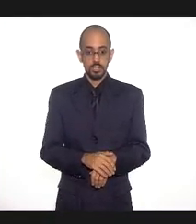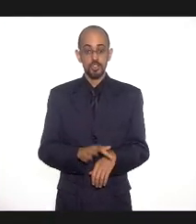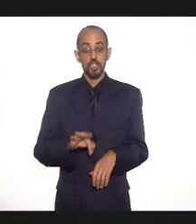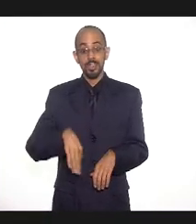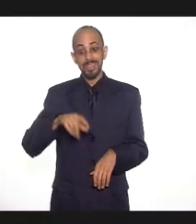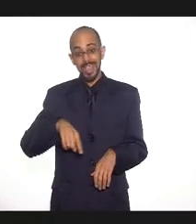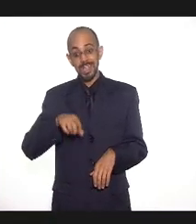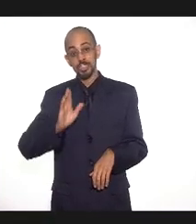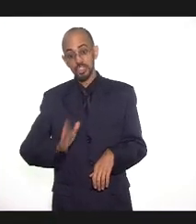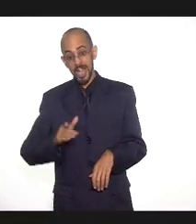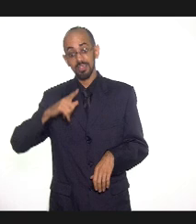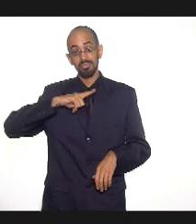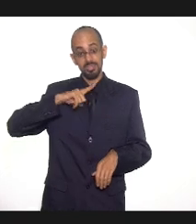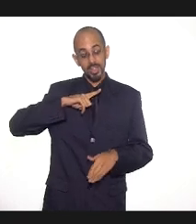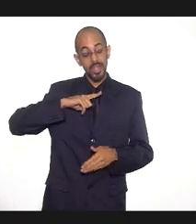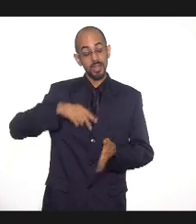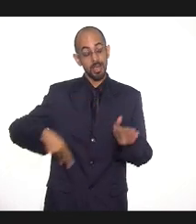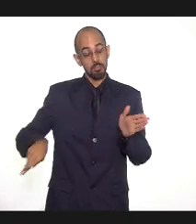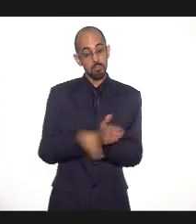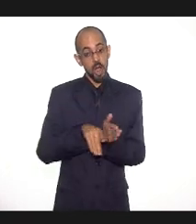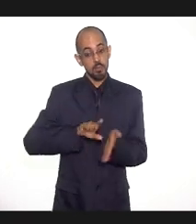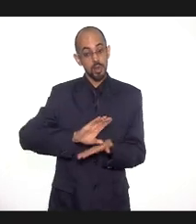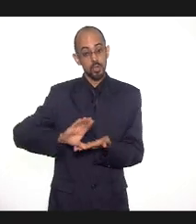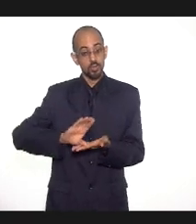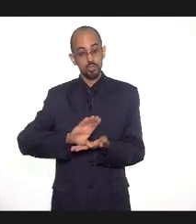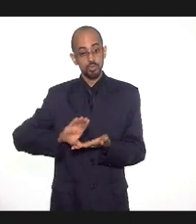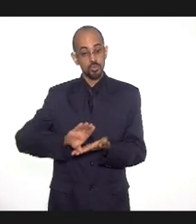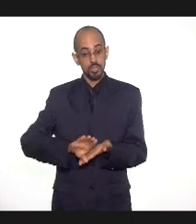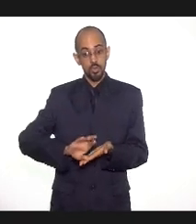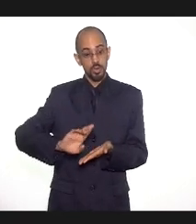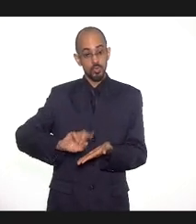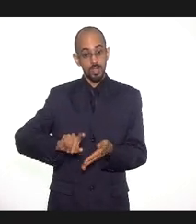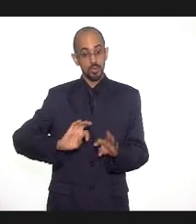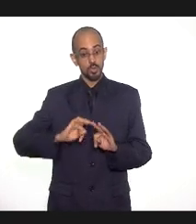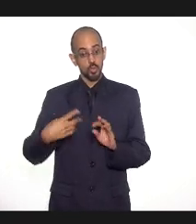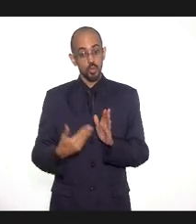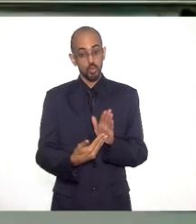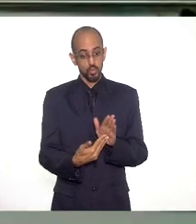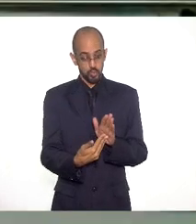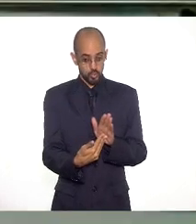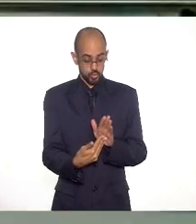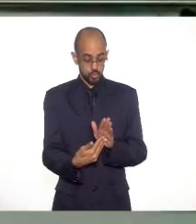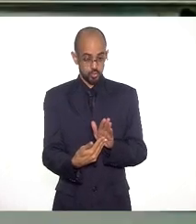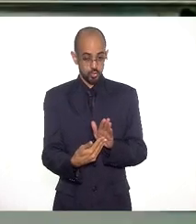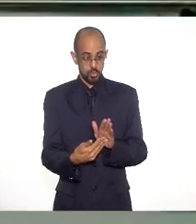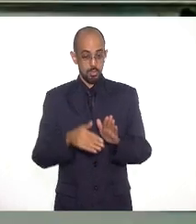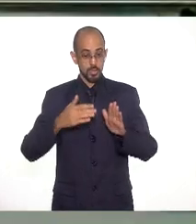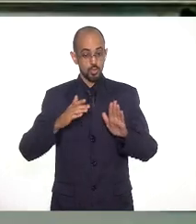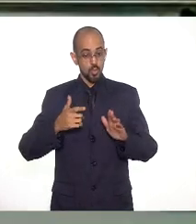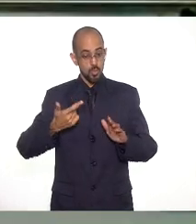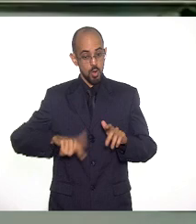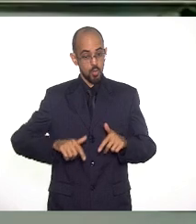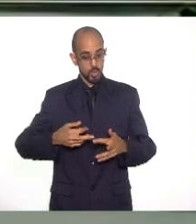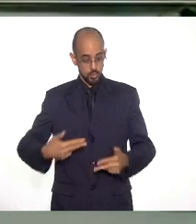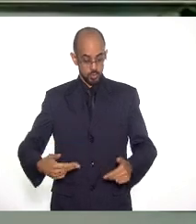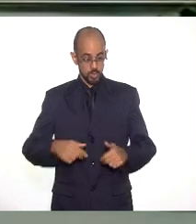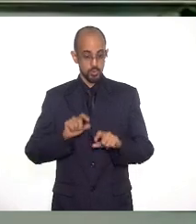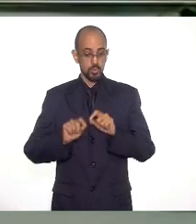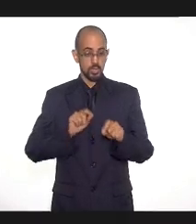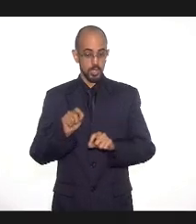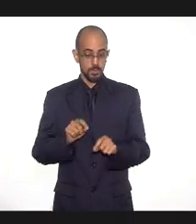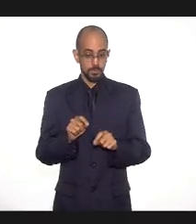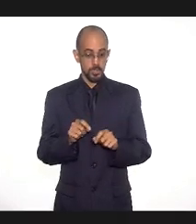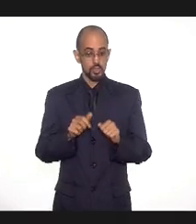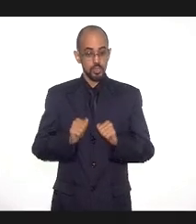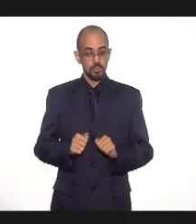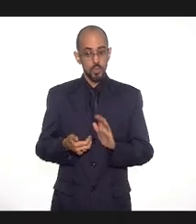já tem ela garantida na Constituição, que não são todos. Outra Sim, coisa, querido, tem uma lei não... complementar, a gente só pode extingui-la